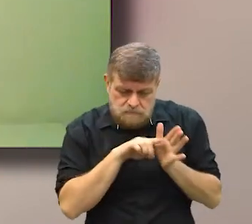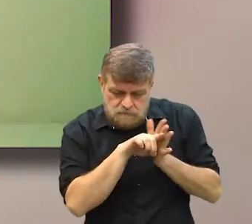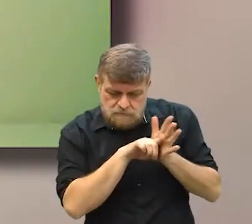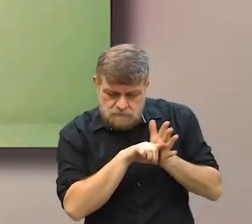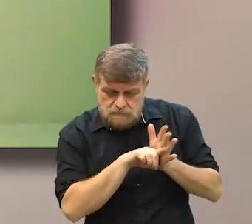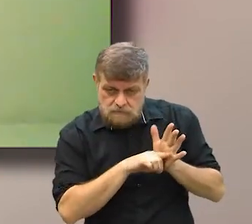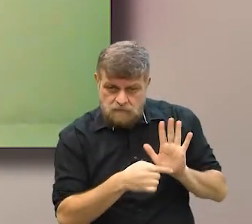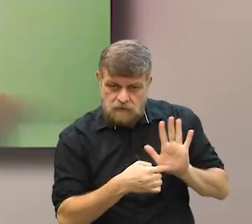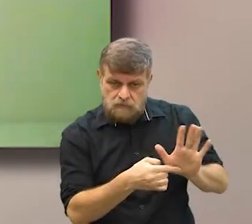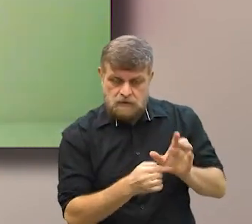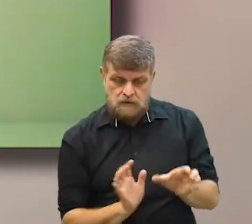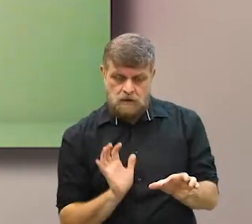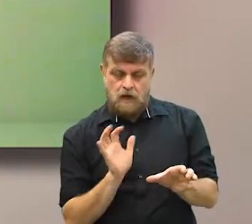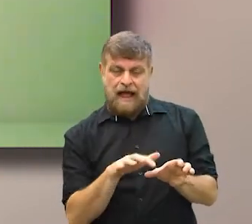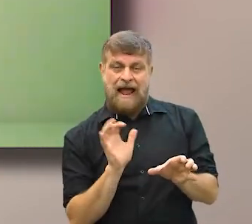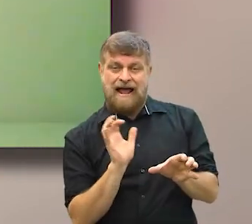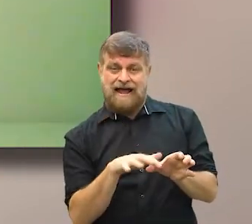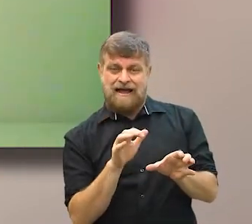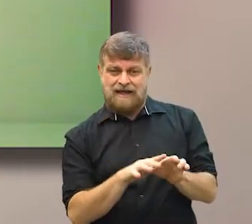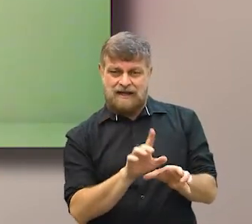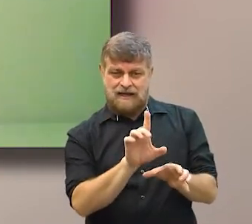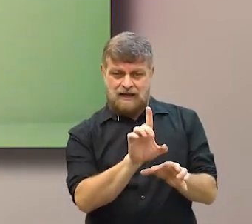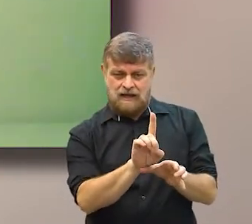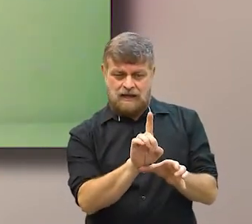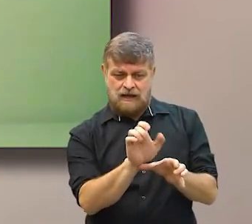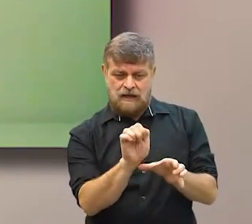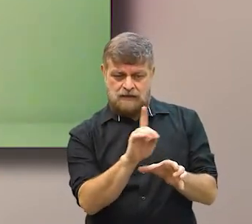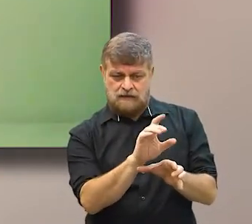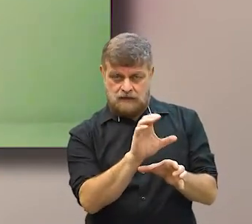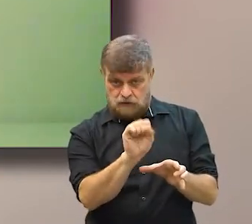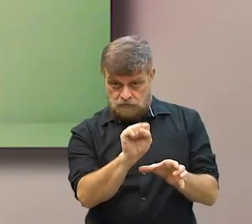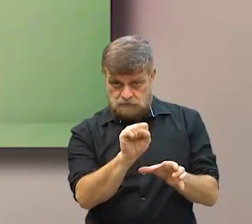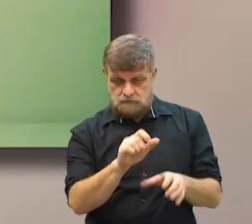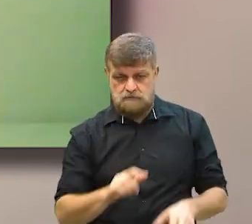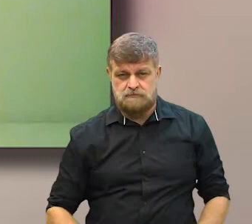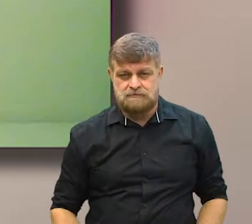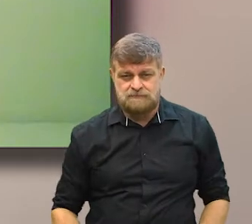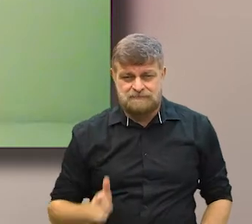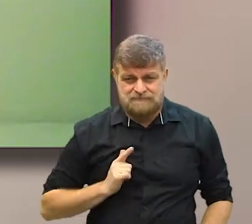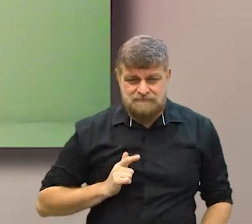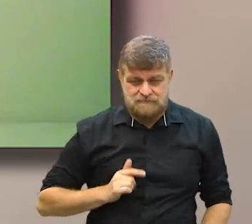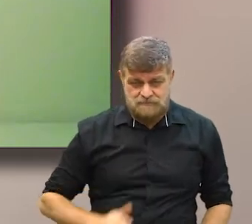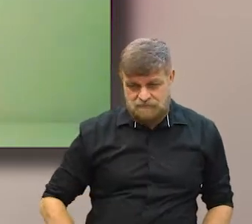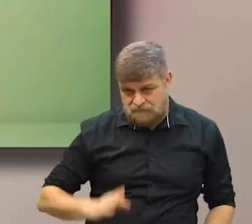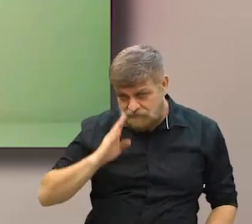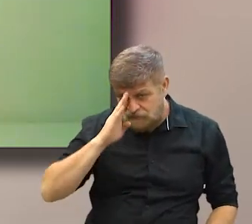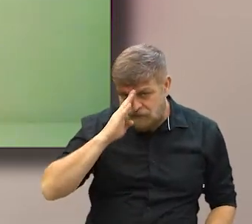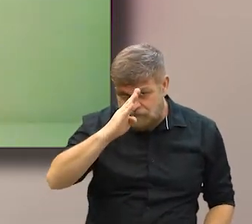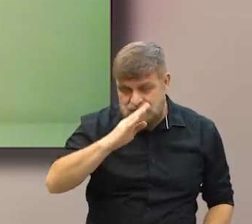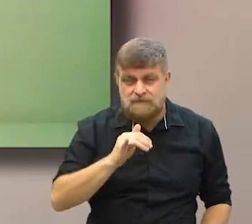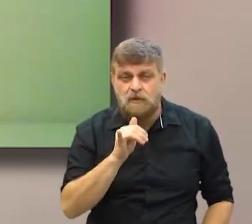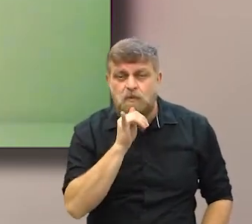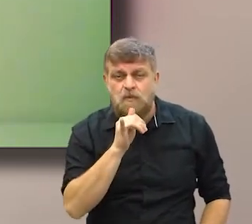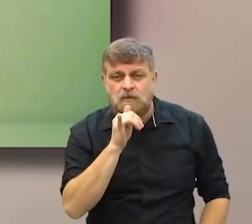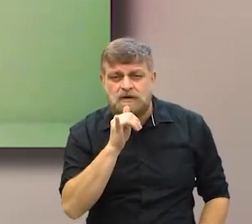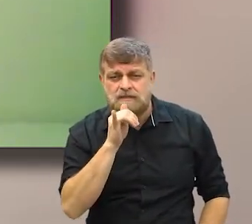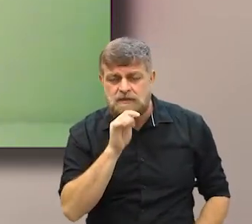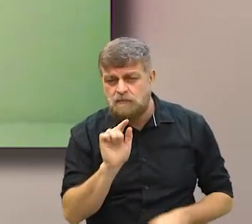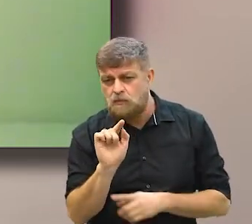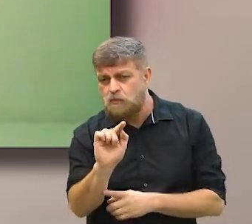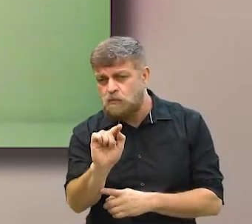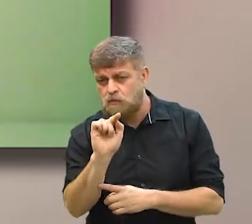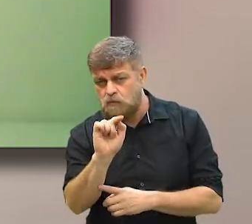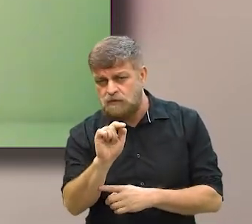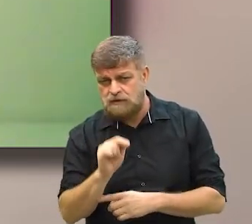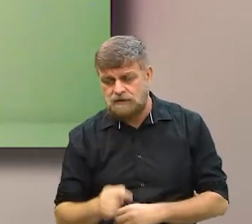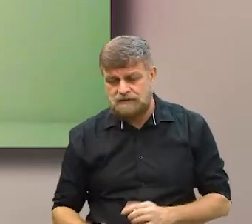científicos mostrando uma série de dados sobre rotinas, etc. Mas o maior